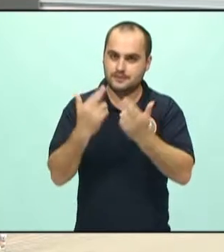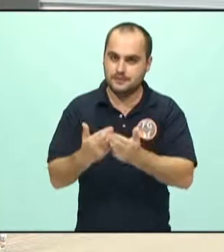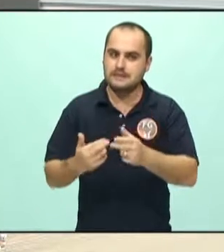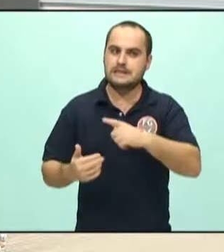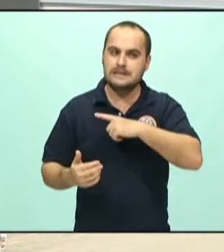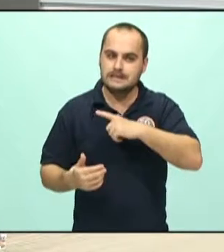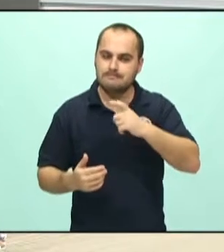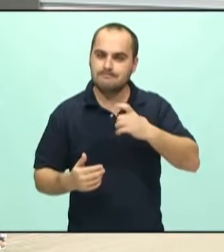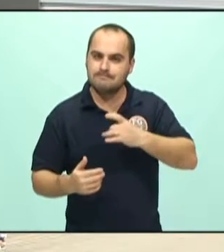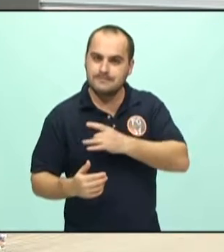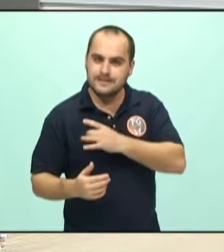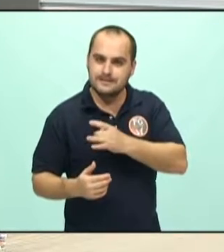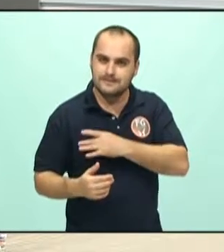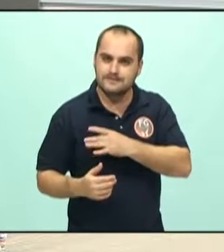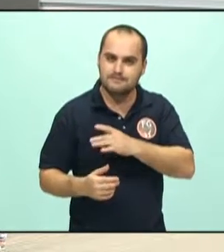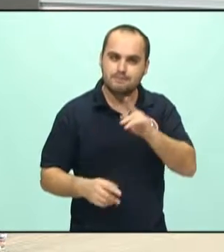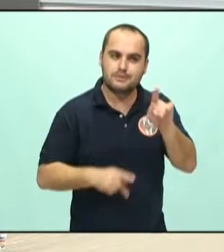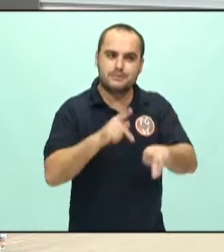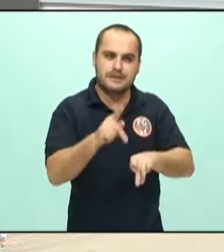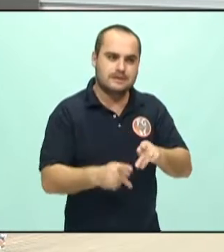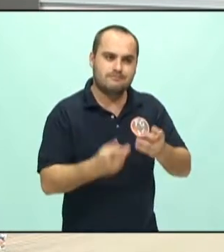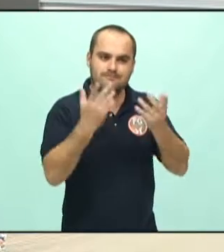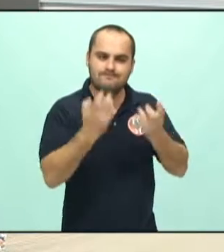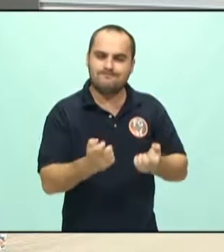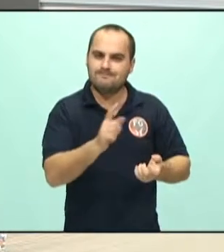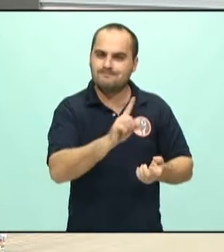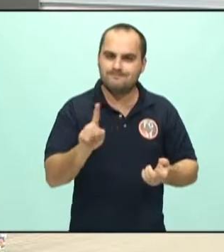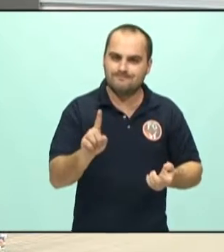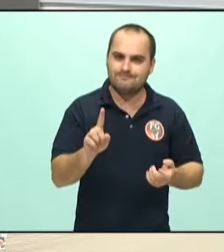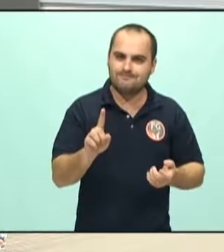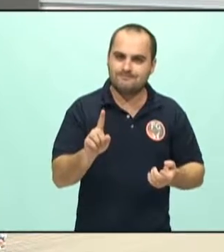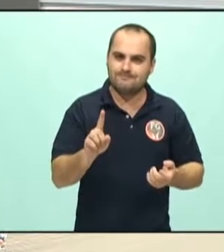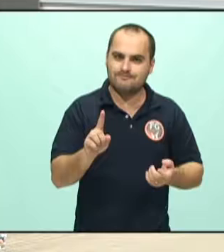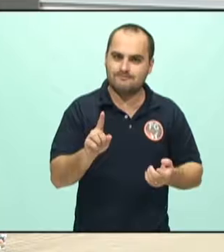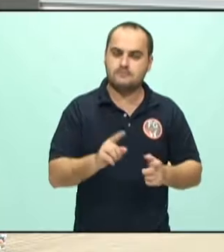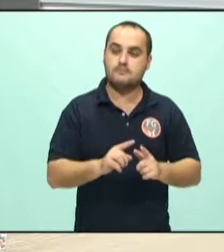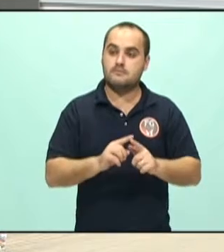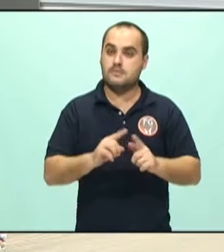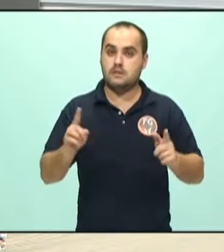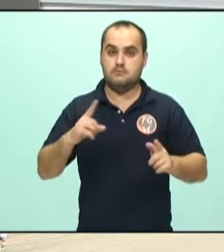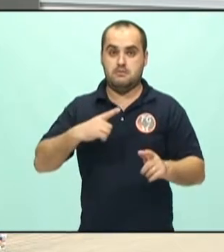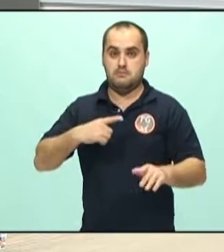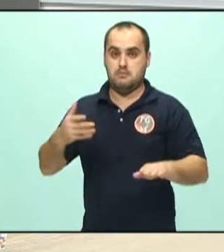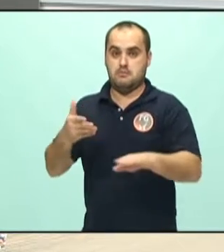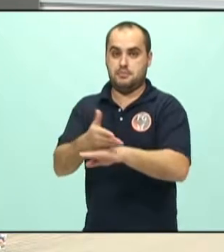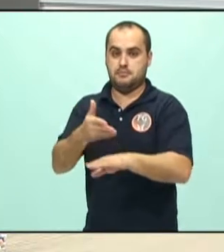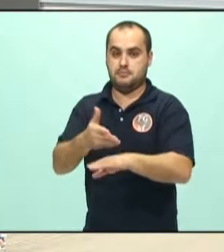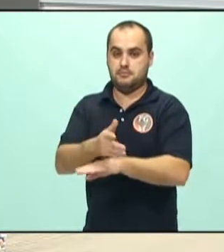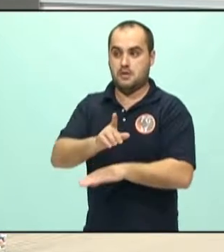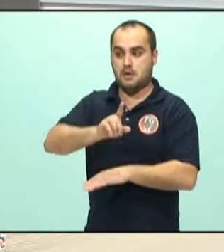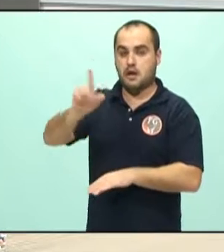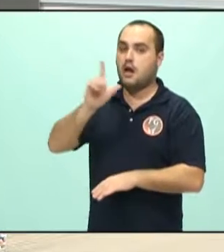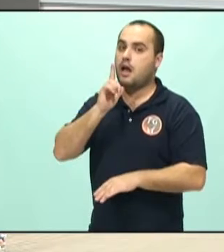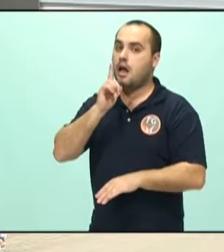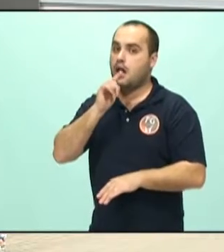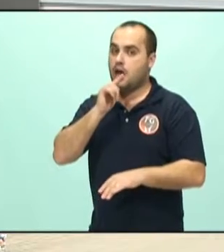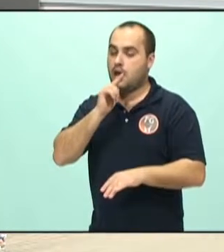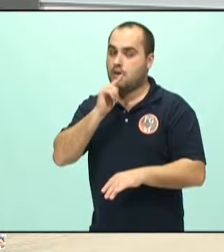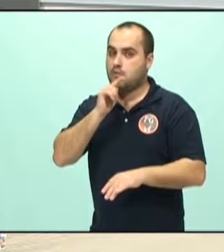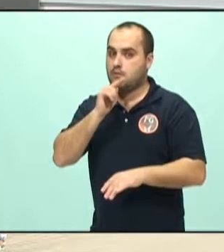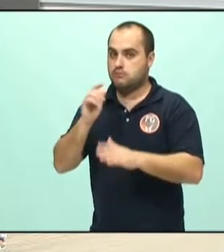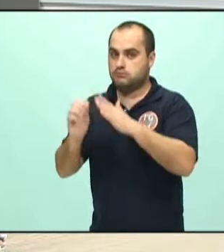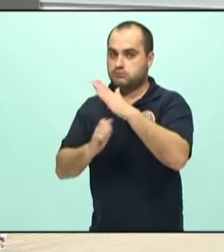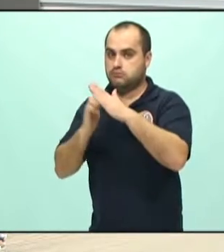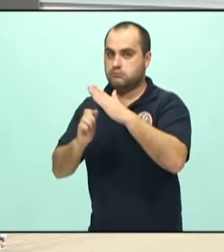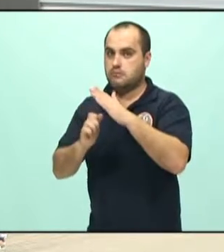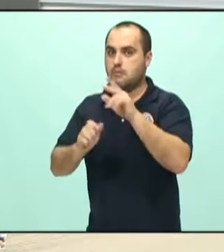medo do retorno da população mas nos dias que eu estive participando lá no estande do semasa nós vimos como a população já